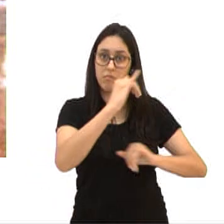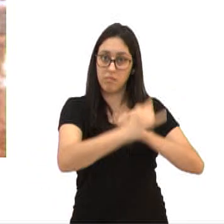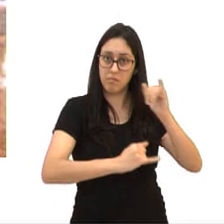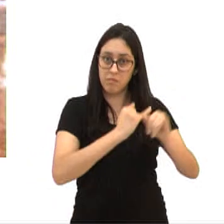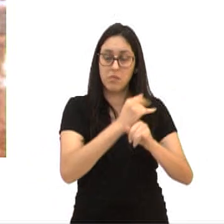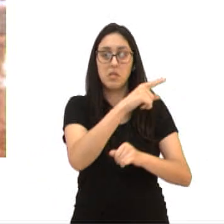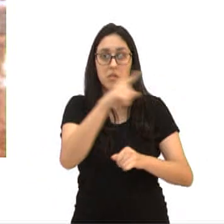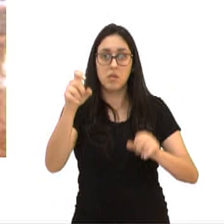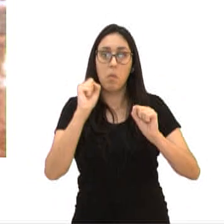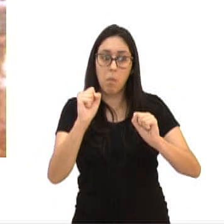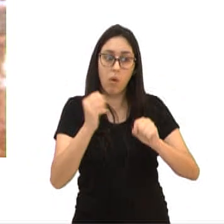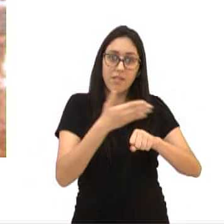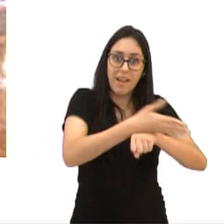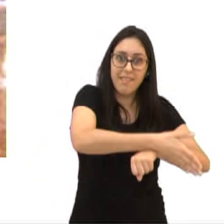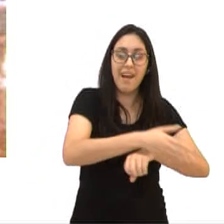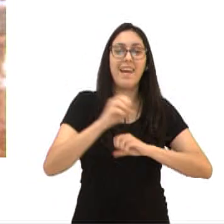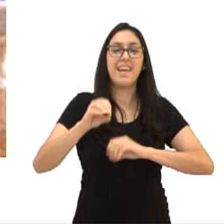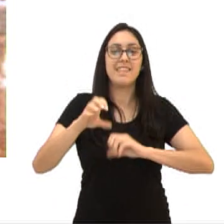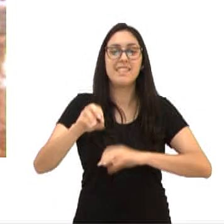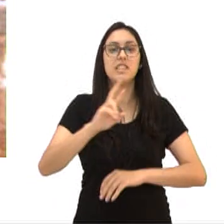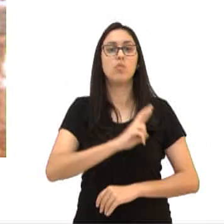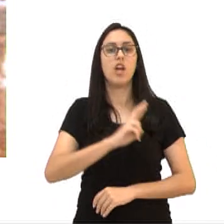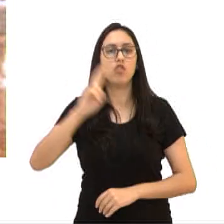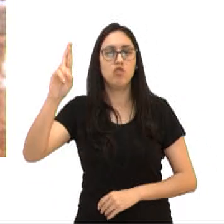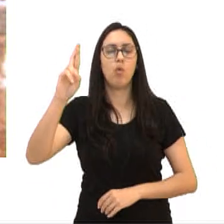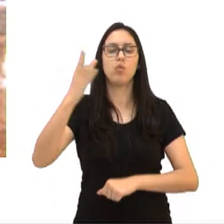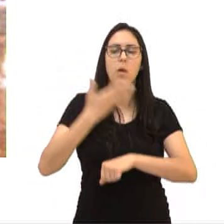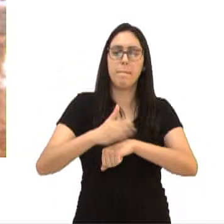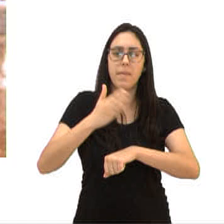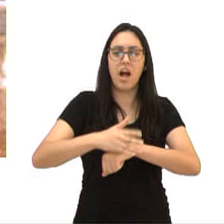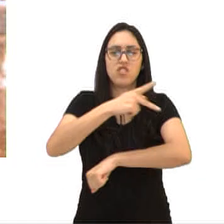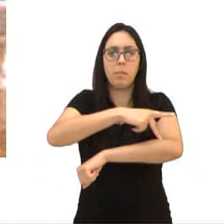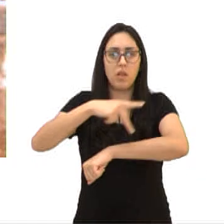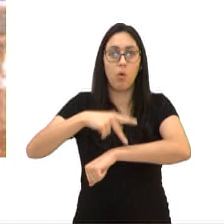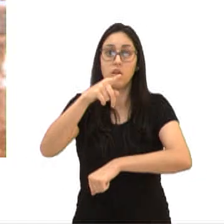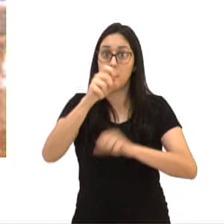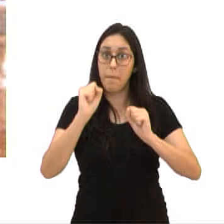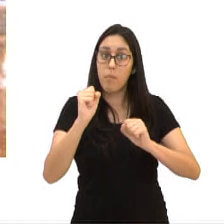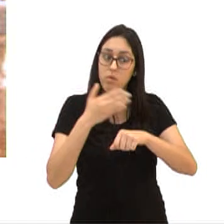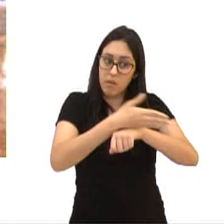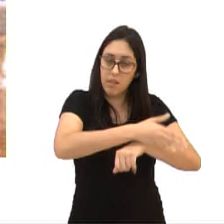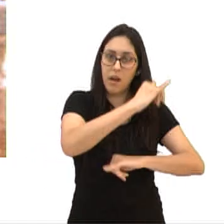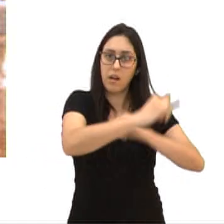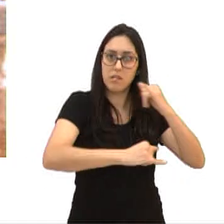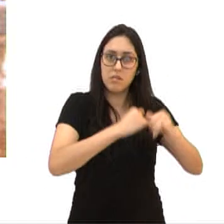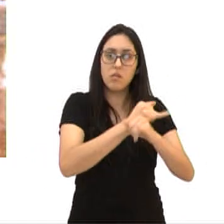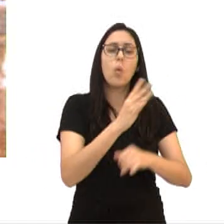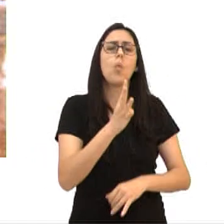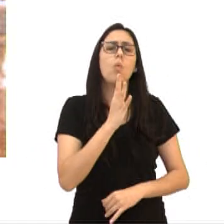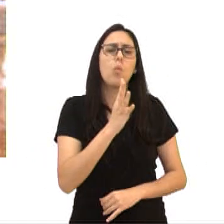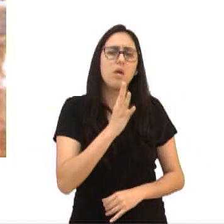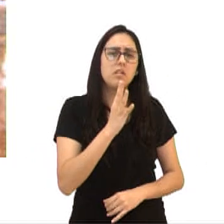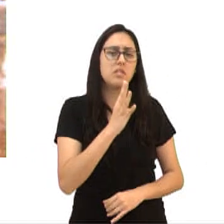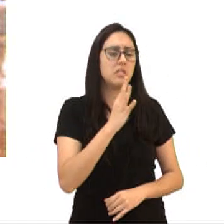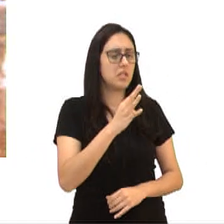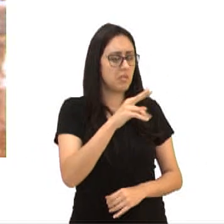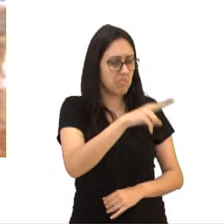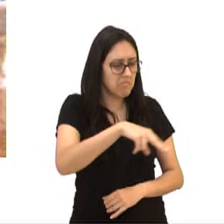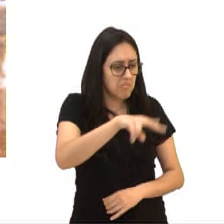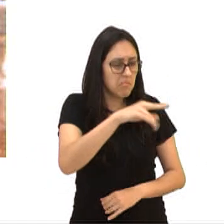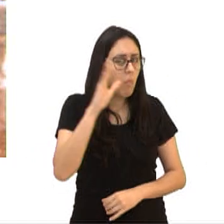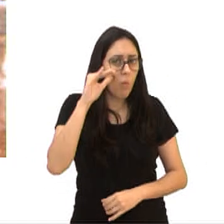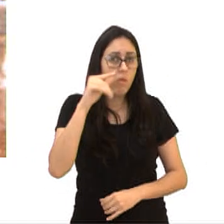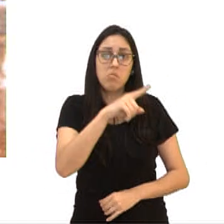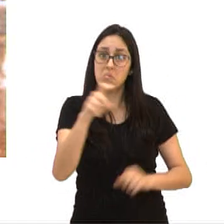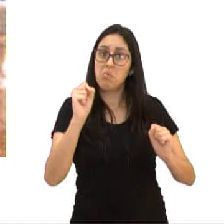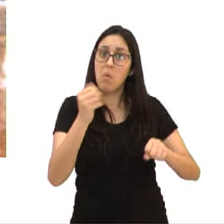chama Ensino Religioso, Práticas Pedagógicas. E lá você vai encontrar uma série de outros templos e